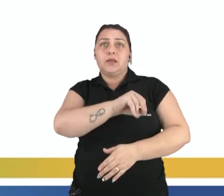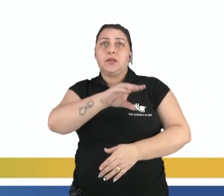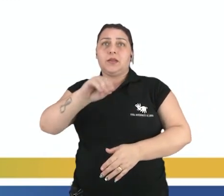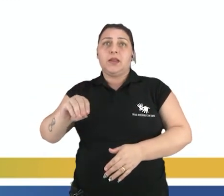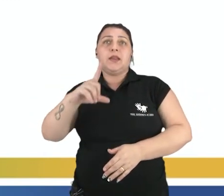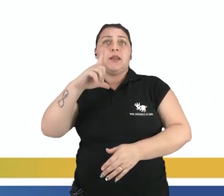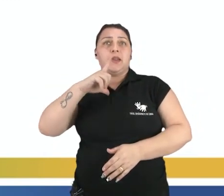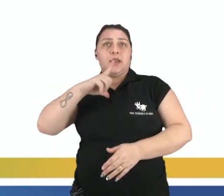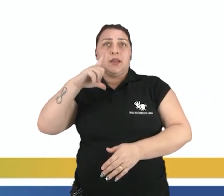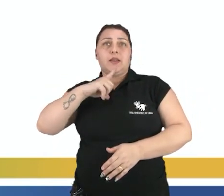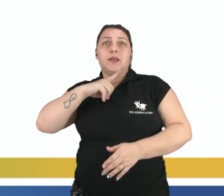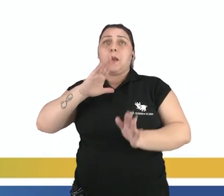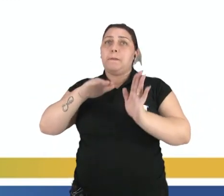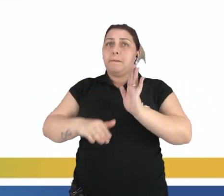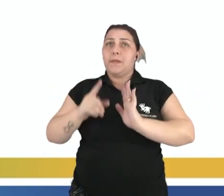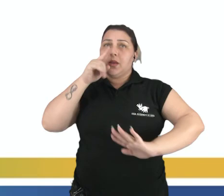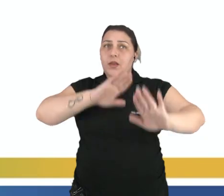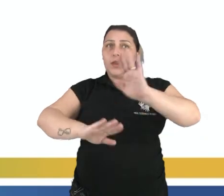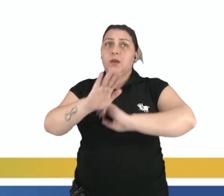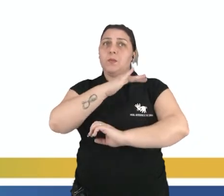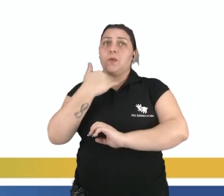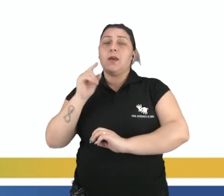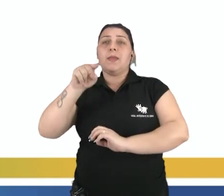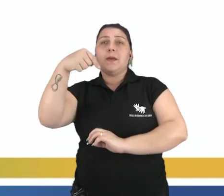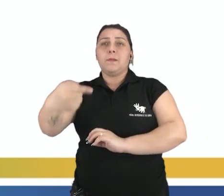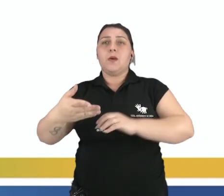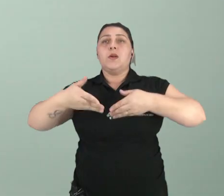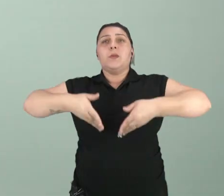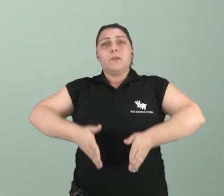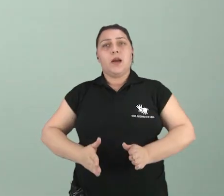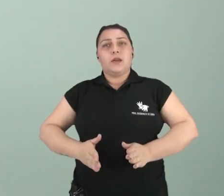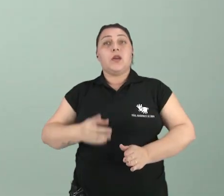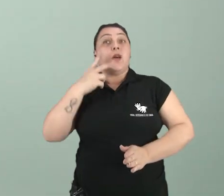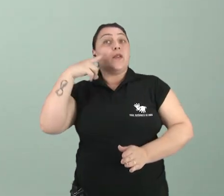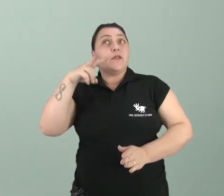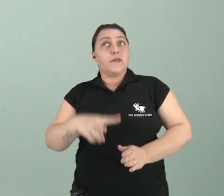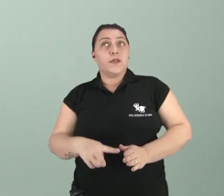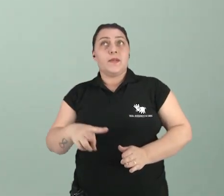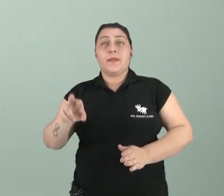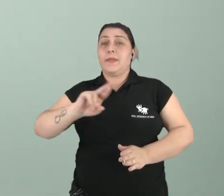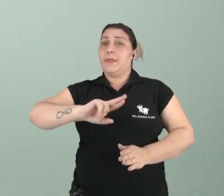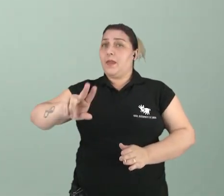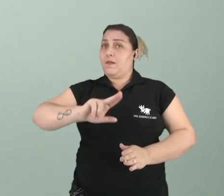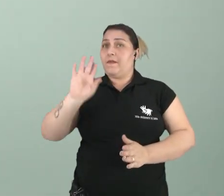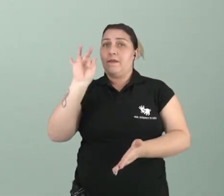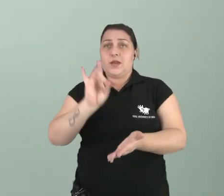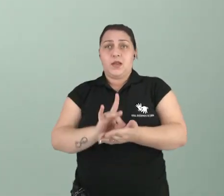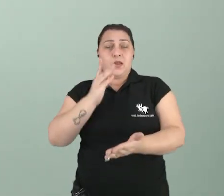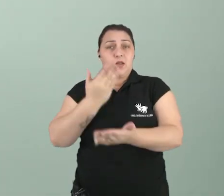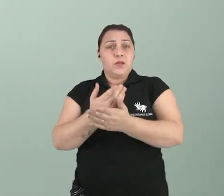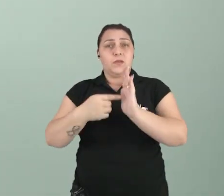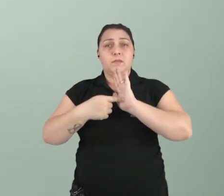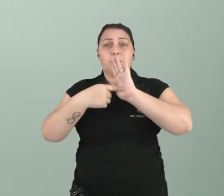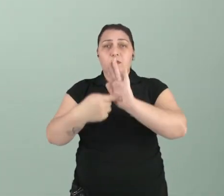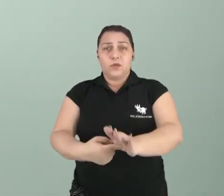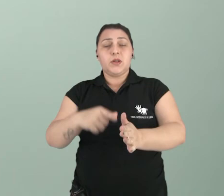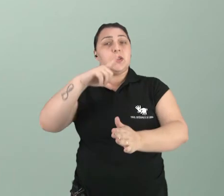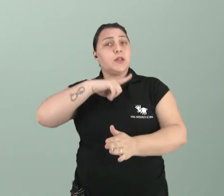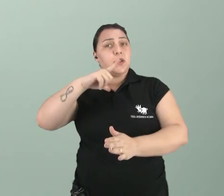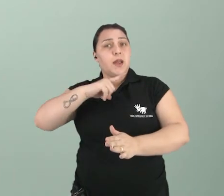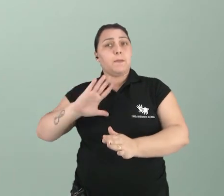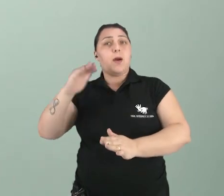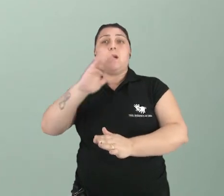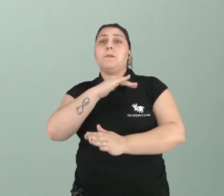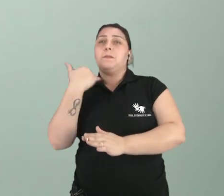mães adolescentes correm menos risco de morrer logo após o parto. Nós vimos que isso não é verdade. Estudos apontam que existe a